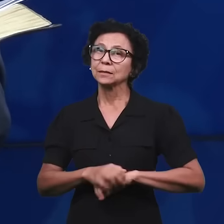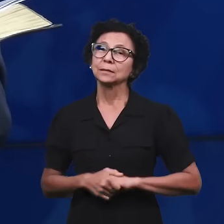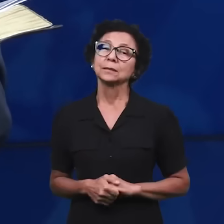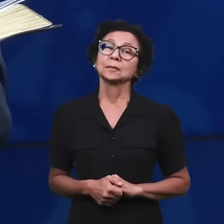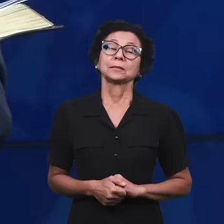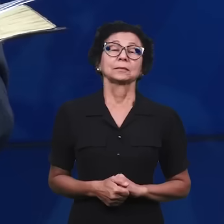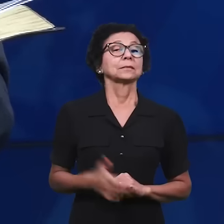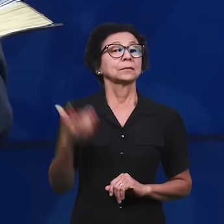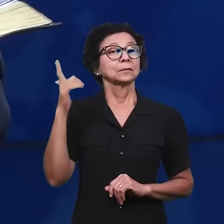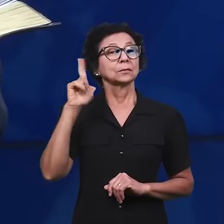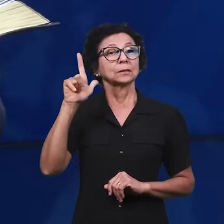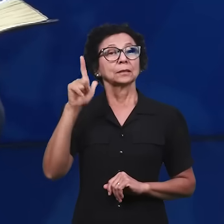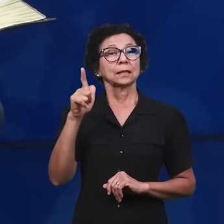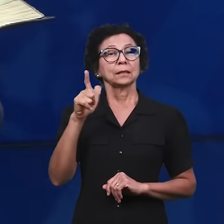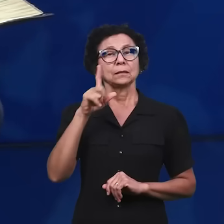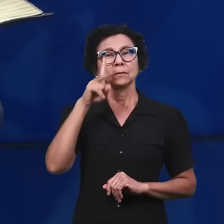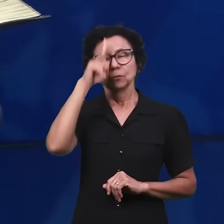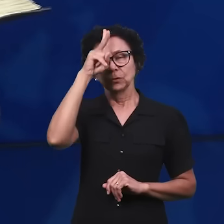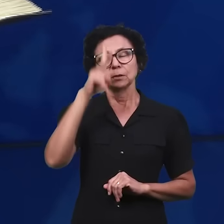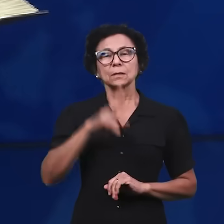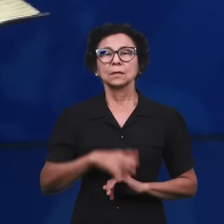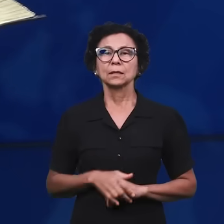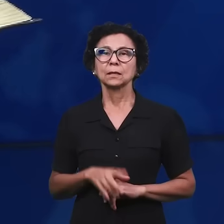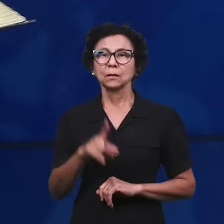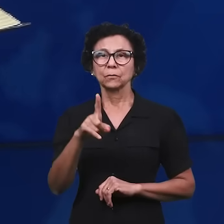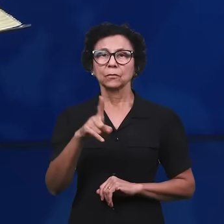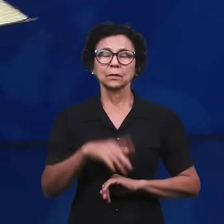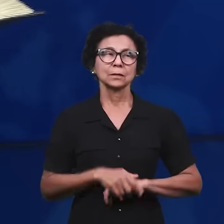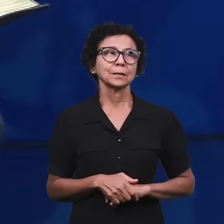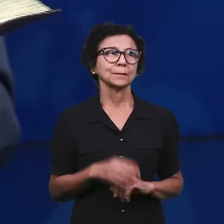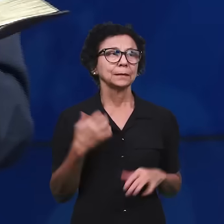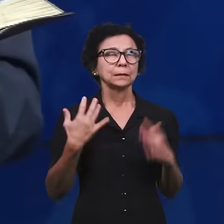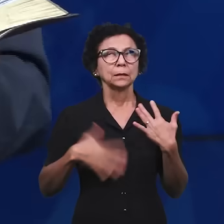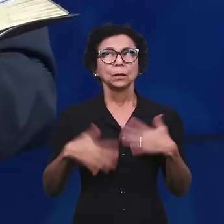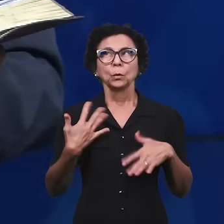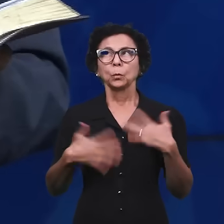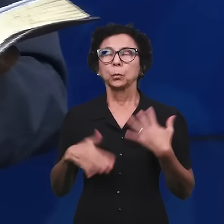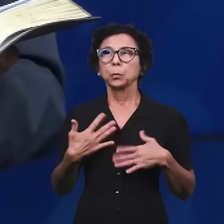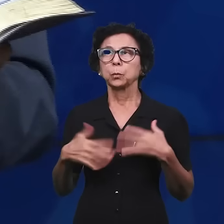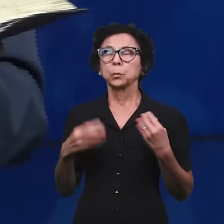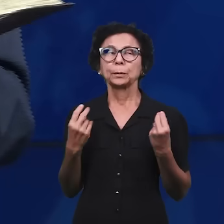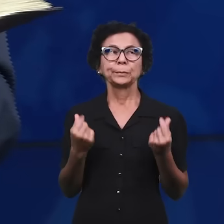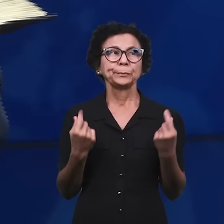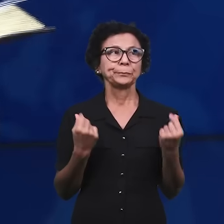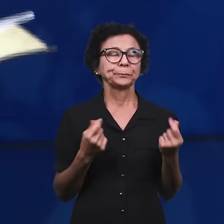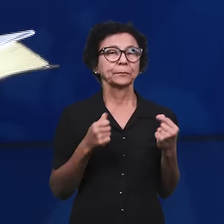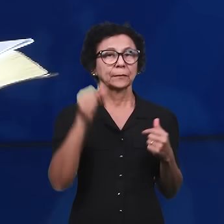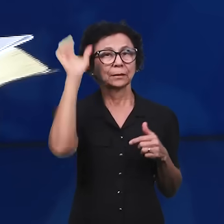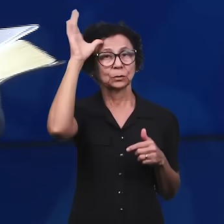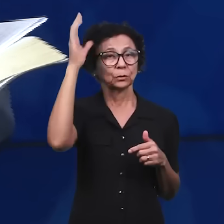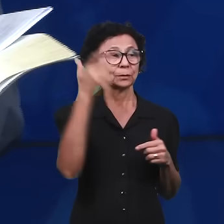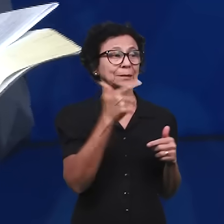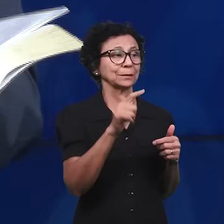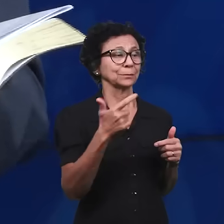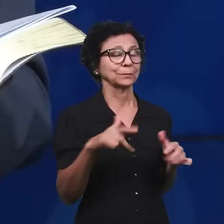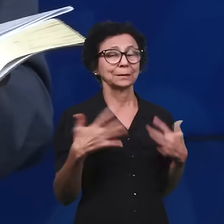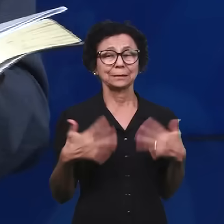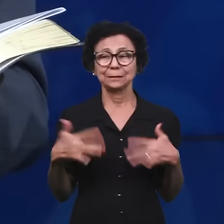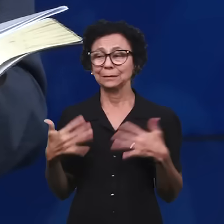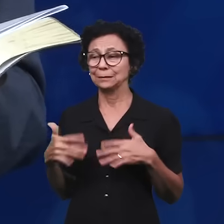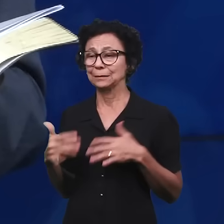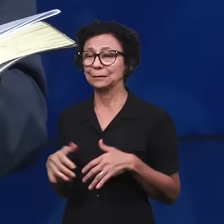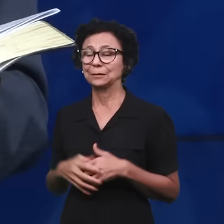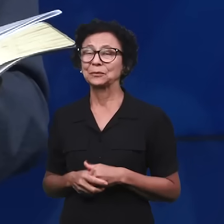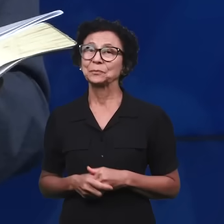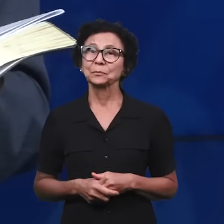nós entendermos, né? Para quem espera, dias são anos, né? Você está esperando uma resposta e parece que não vai vir. E exatamente o que aconteceu